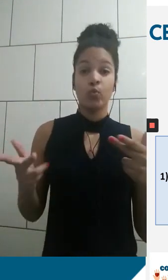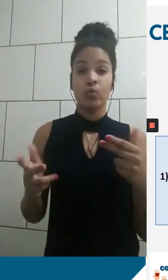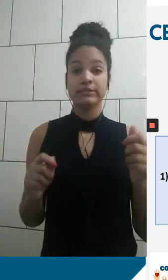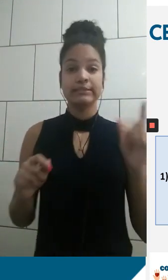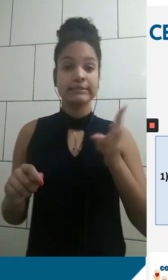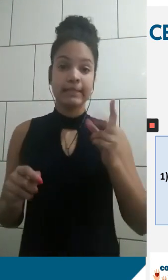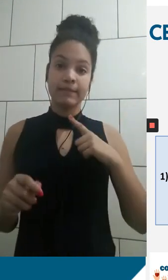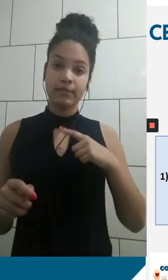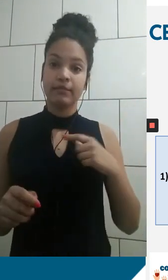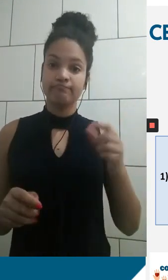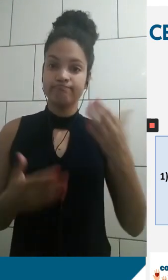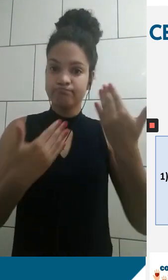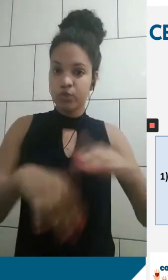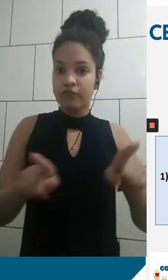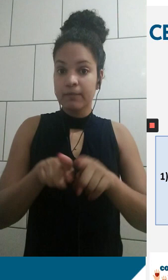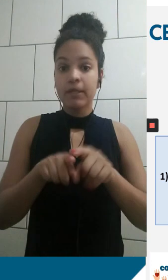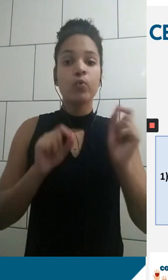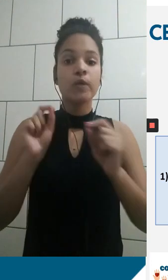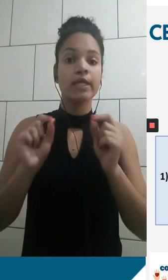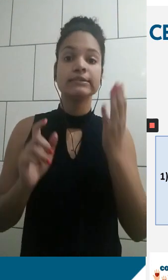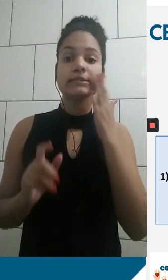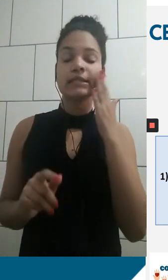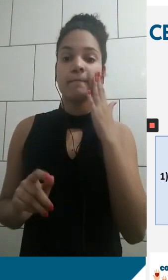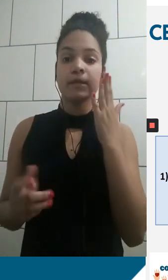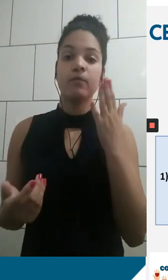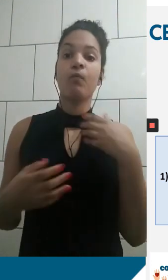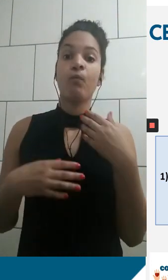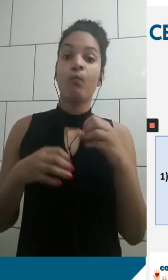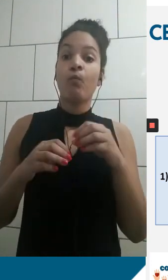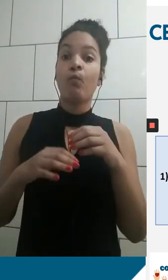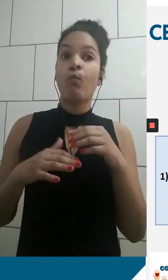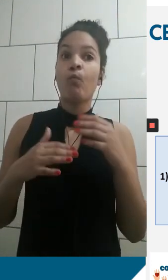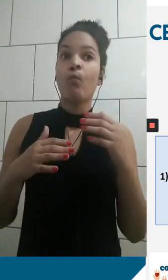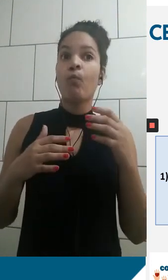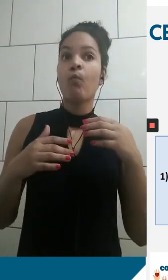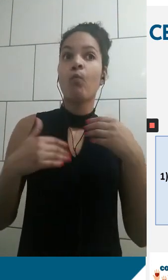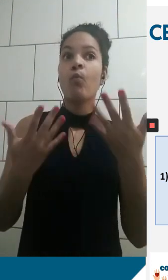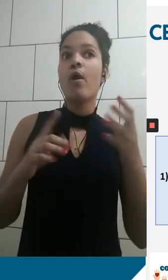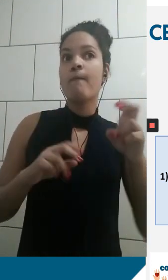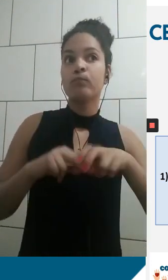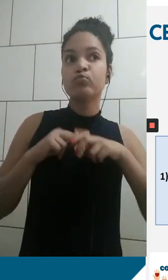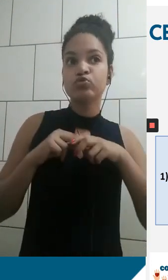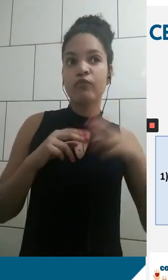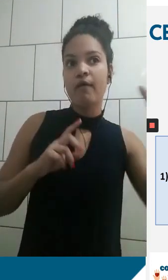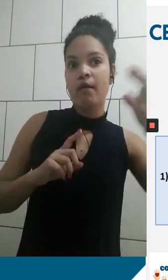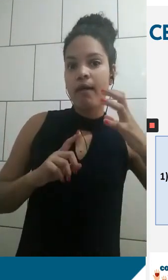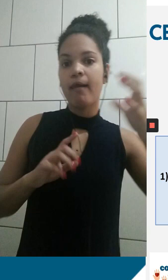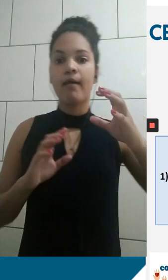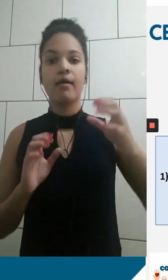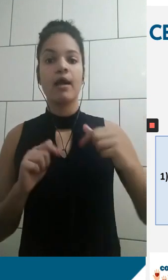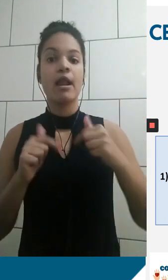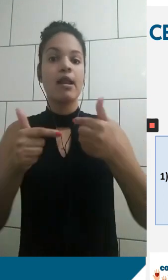fatores interferem na atividade da enzima. Quando nós falamos na aula passada, no vídeo passado,